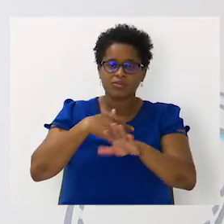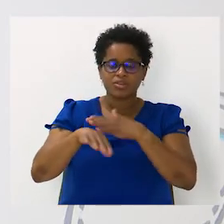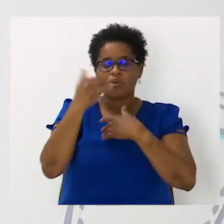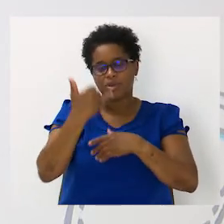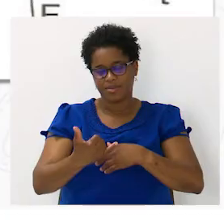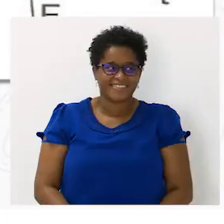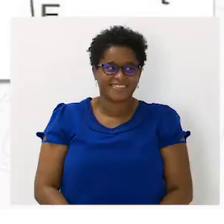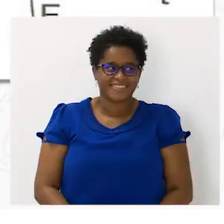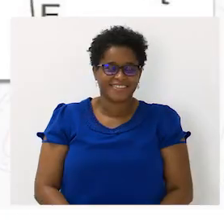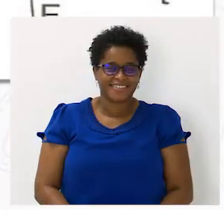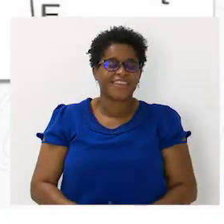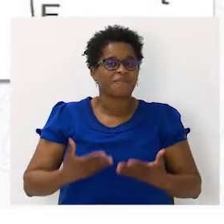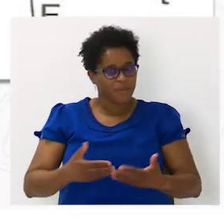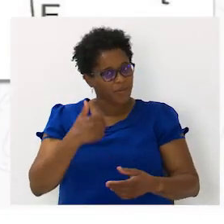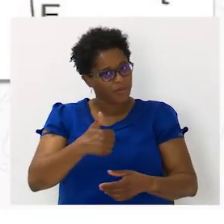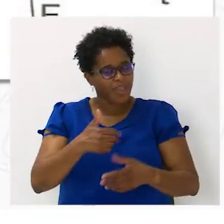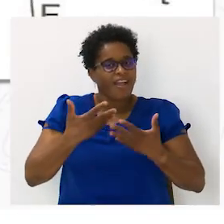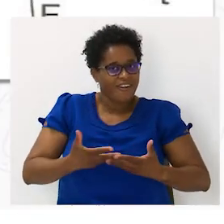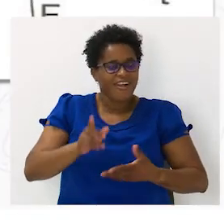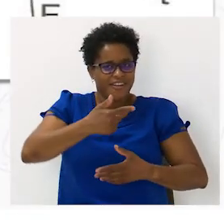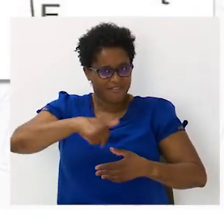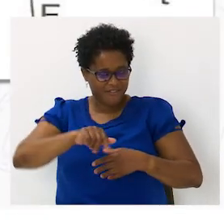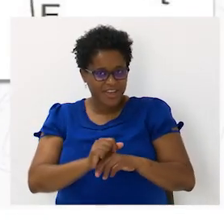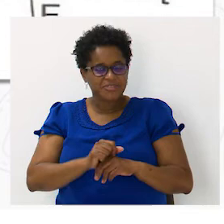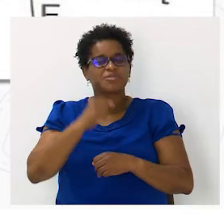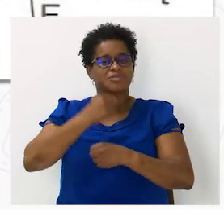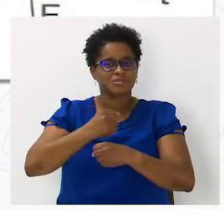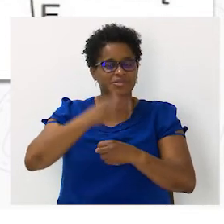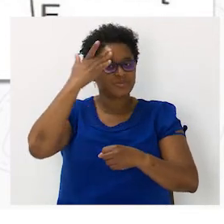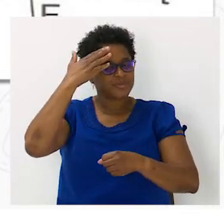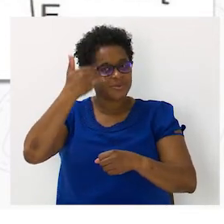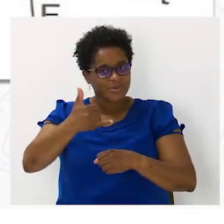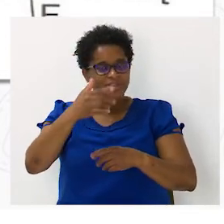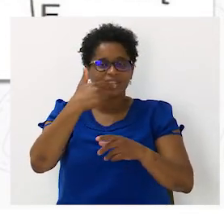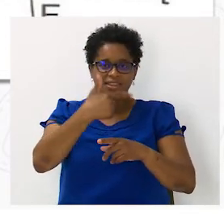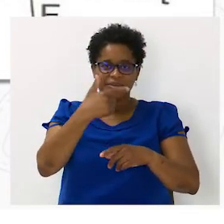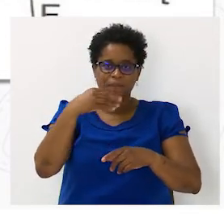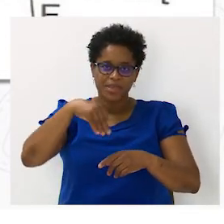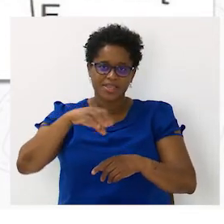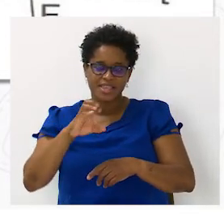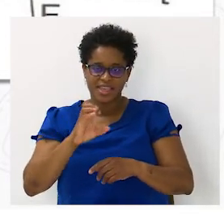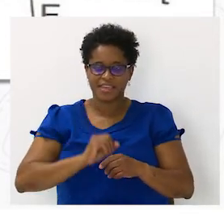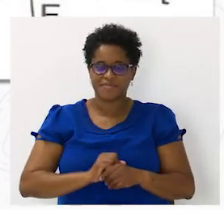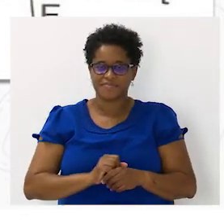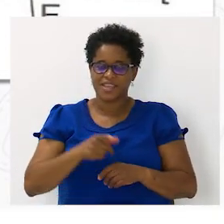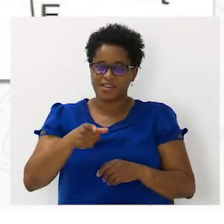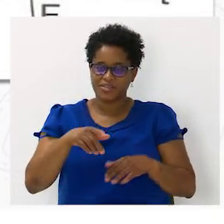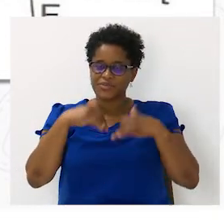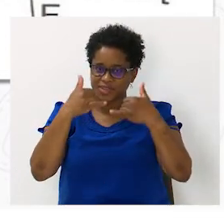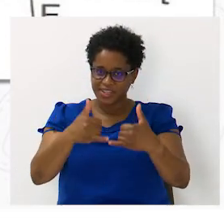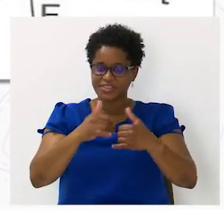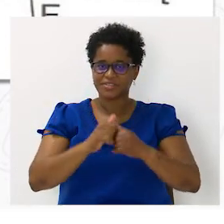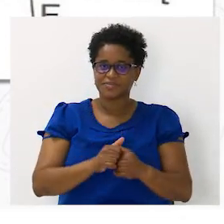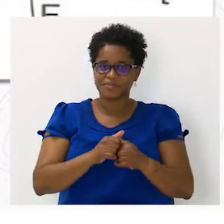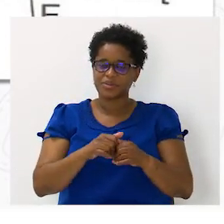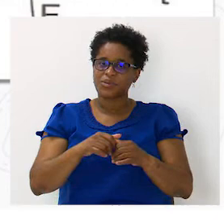y. Muito bem, agora vamos para o exercício número 2 de TPC. Diz o seguinte: